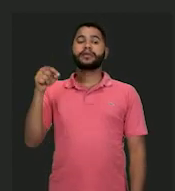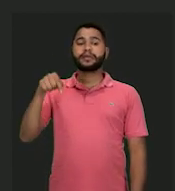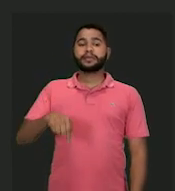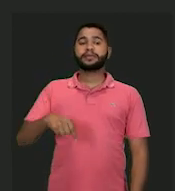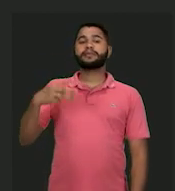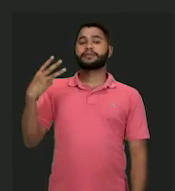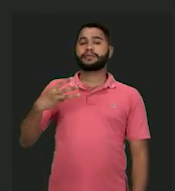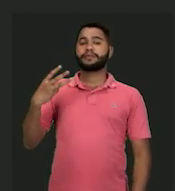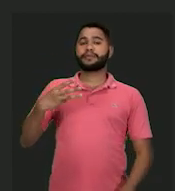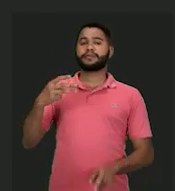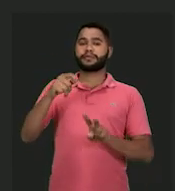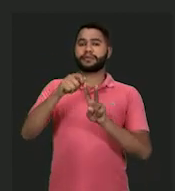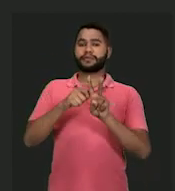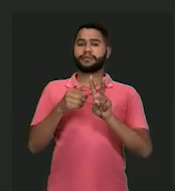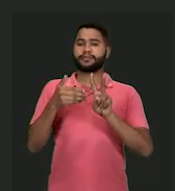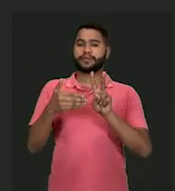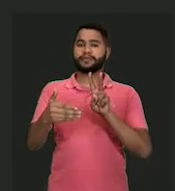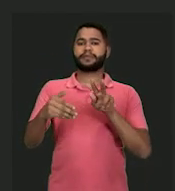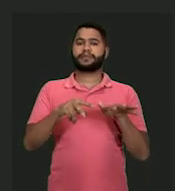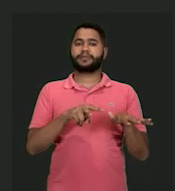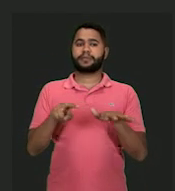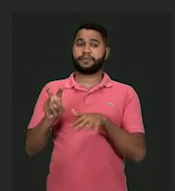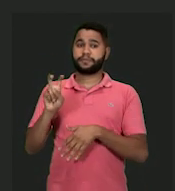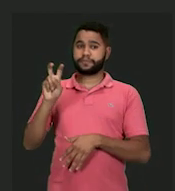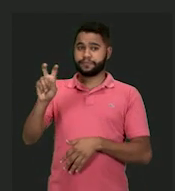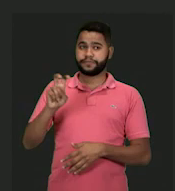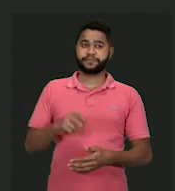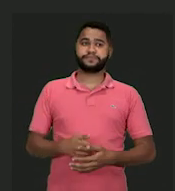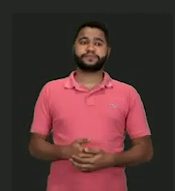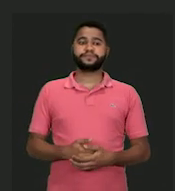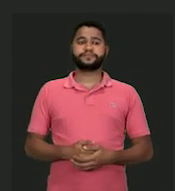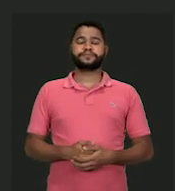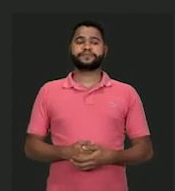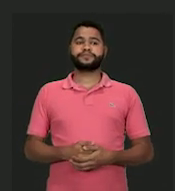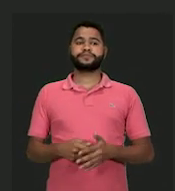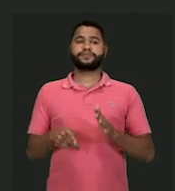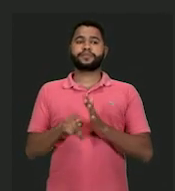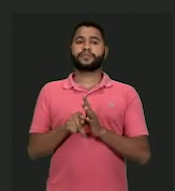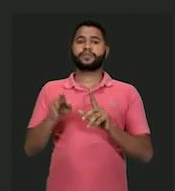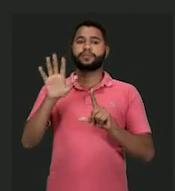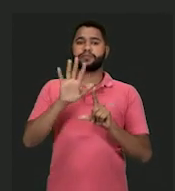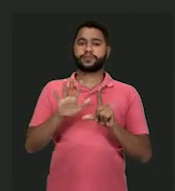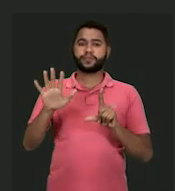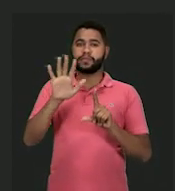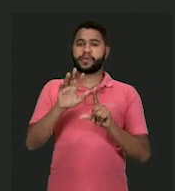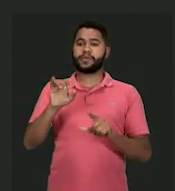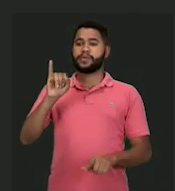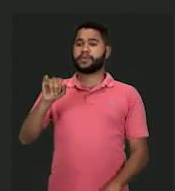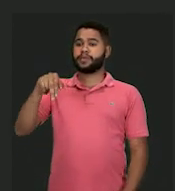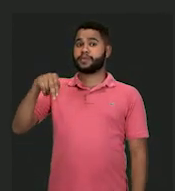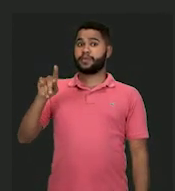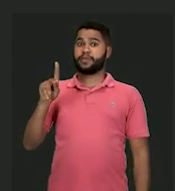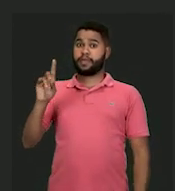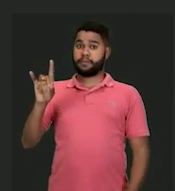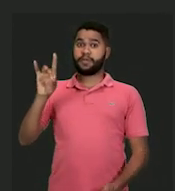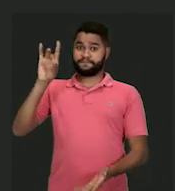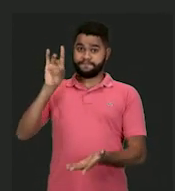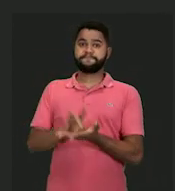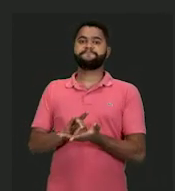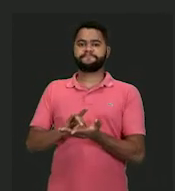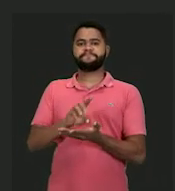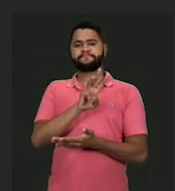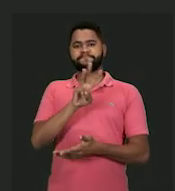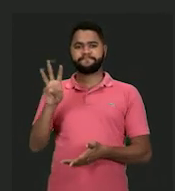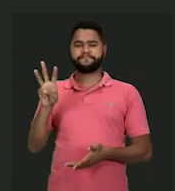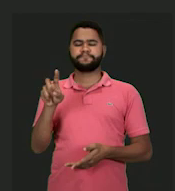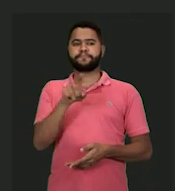terceiro bimestre, semana 5. O portal do INEP é o site oficial das provas do Enem. Para quem